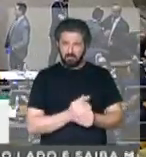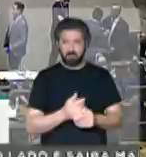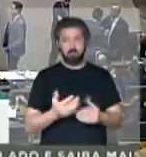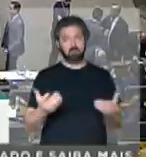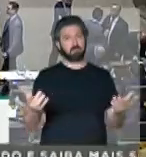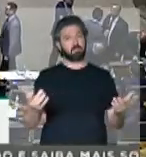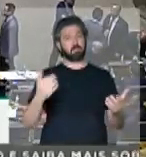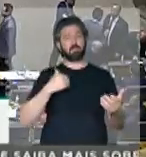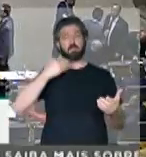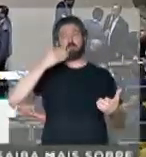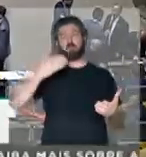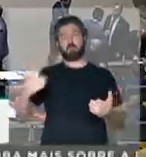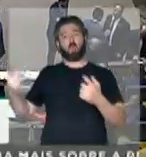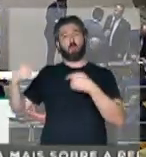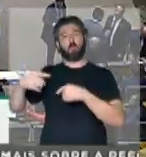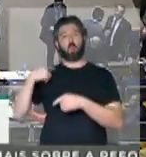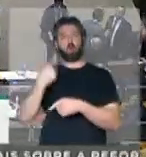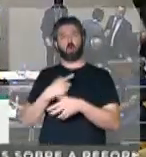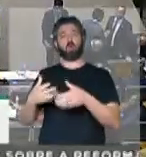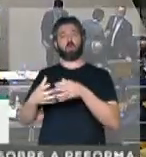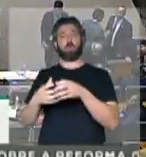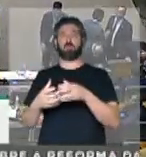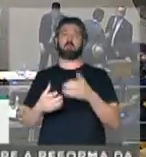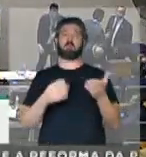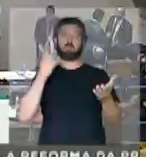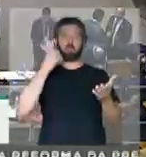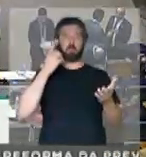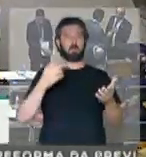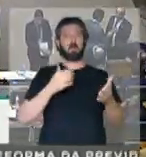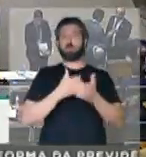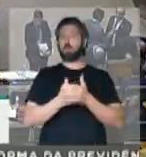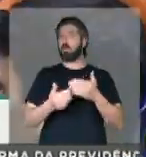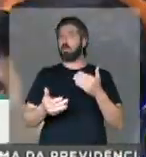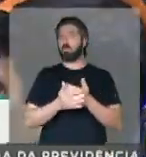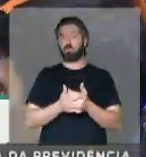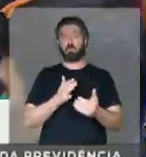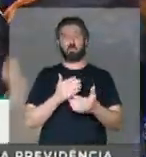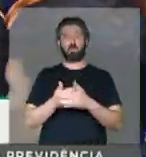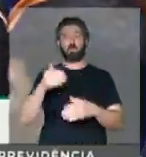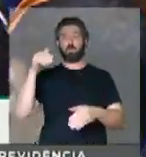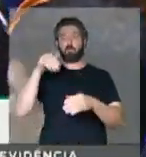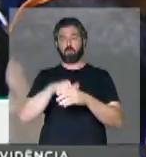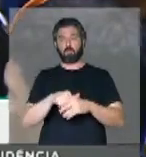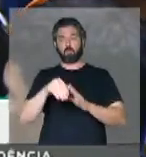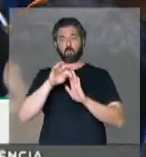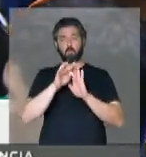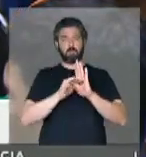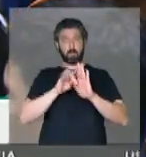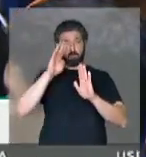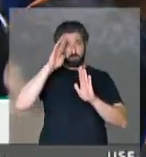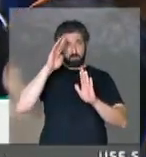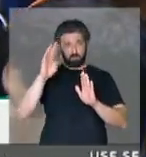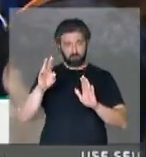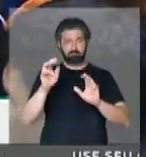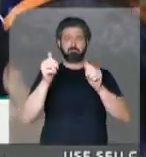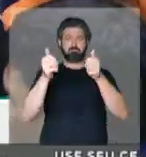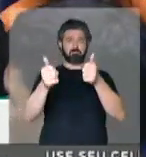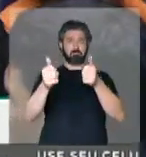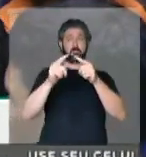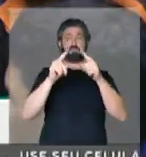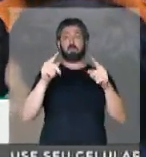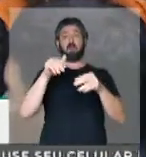apelo que a oposição faz é que os colegas independente de como tenham votado no texto principal